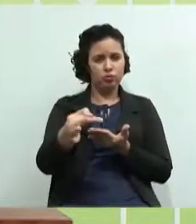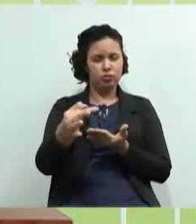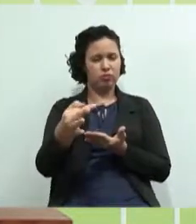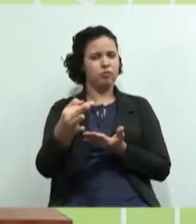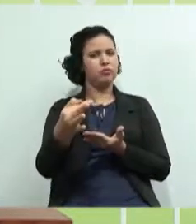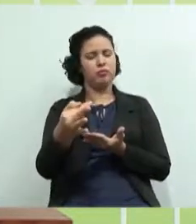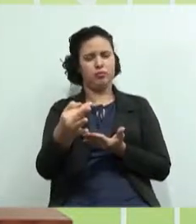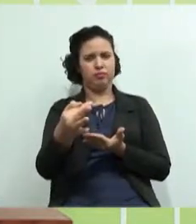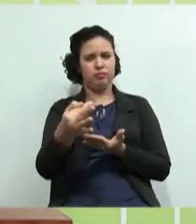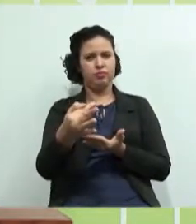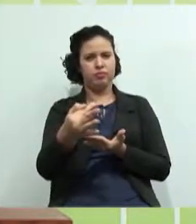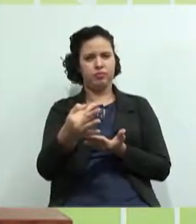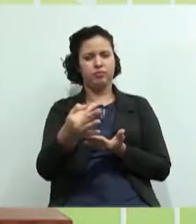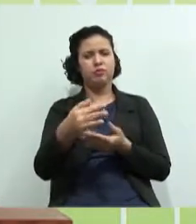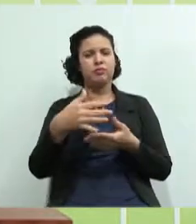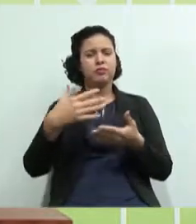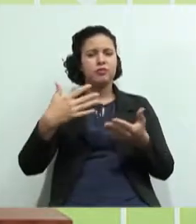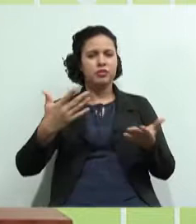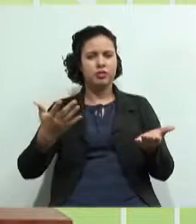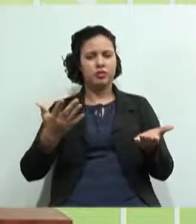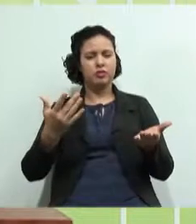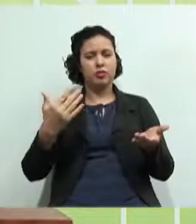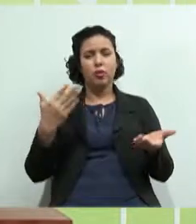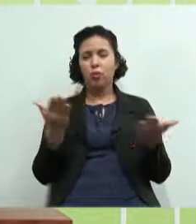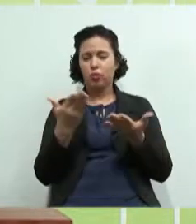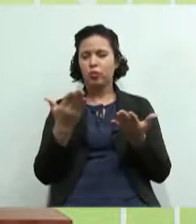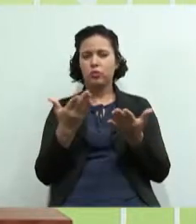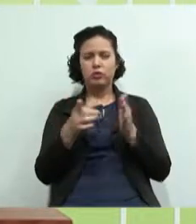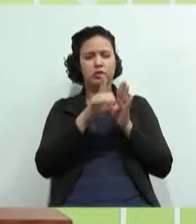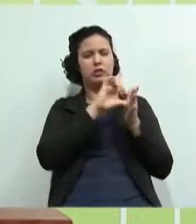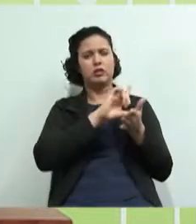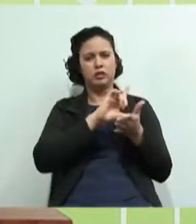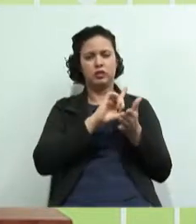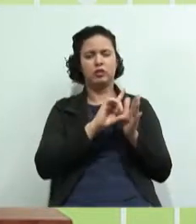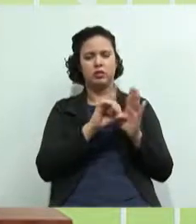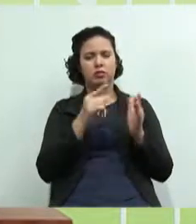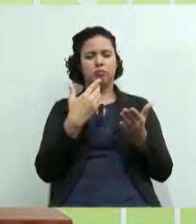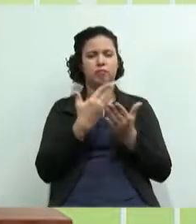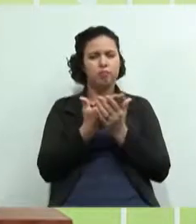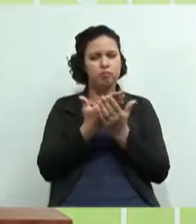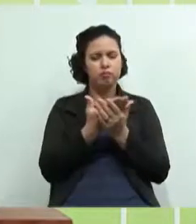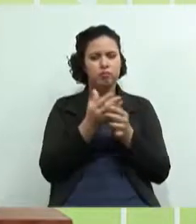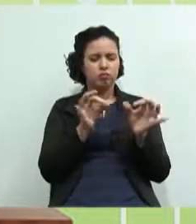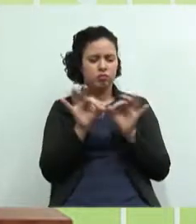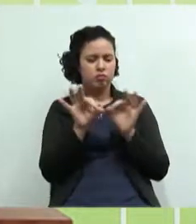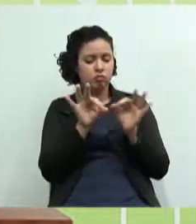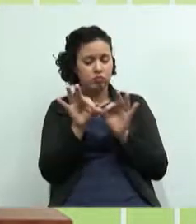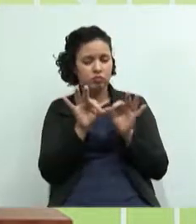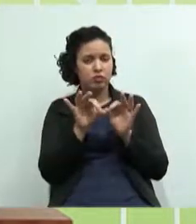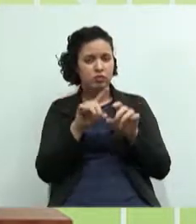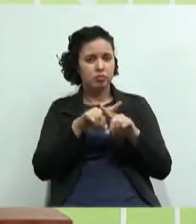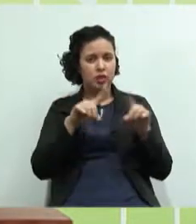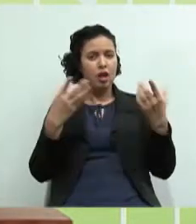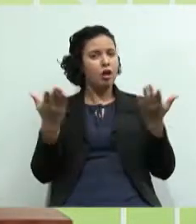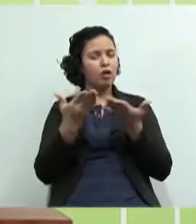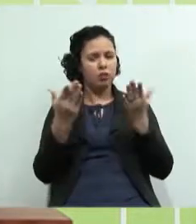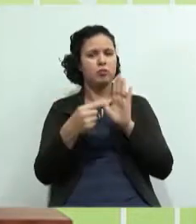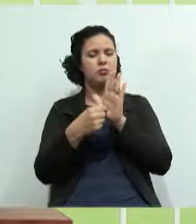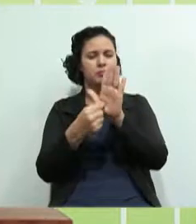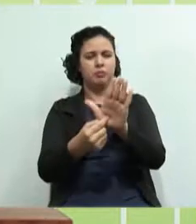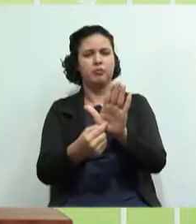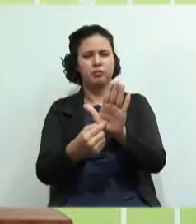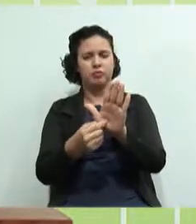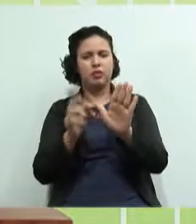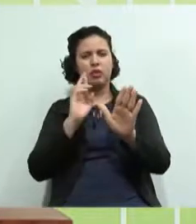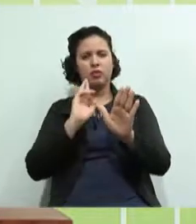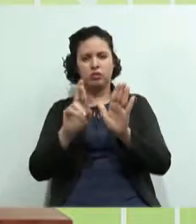planejamos lá atrás, tá? Essa aula está pronta, mas ela foi planejada e está sendo executada somente agora, ou seja, o resultado